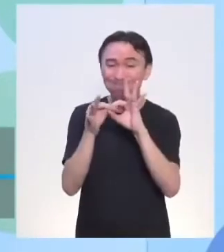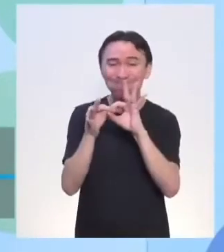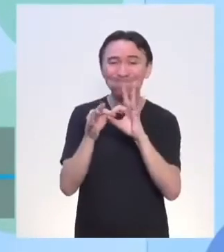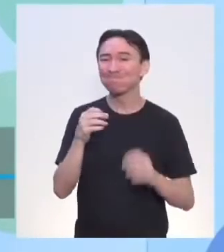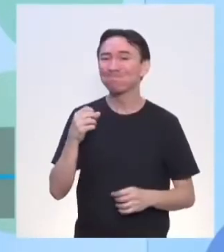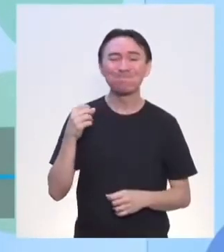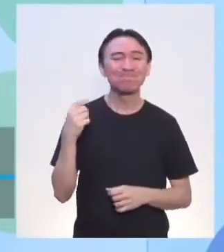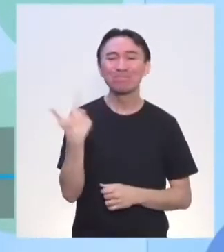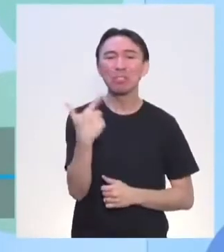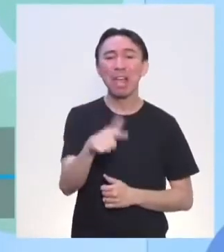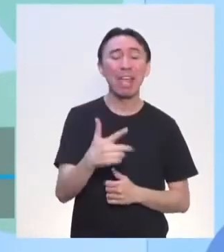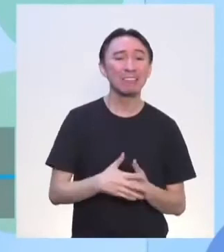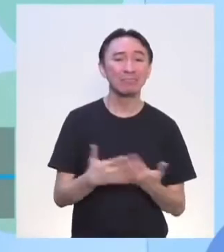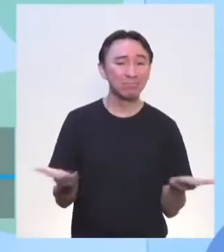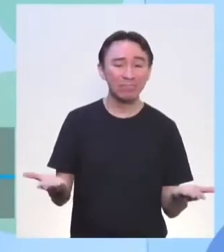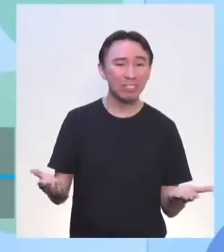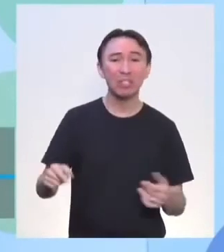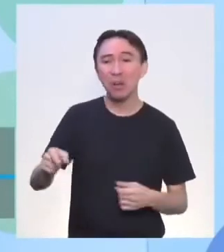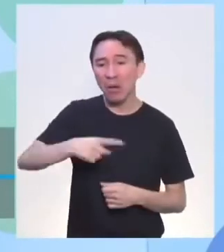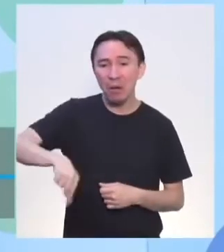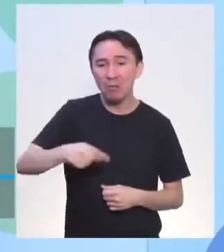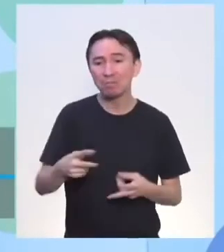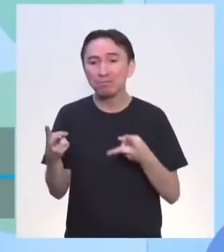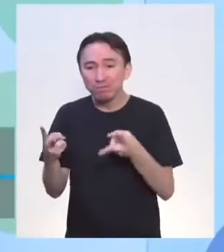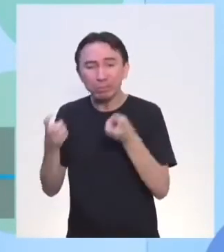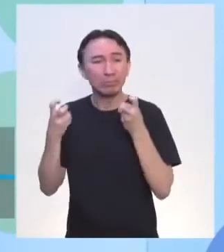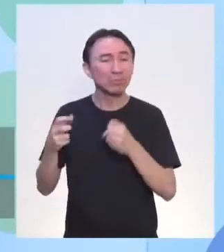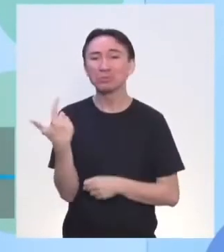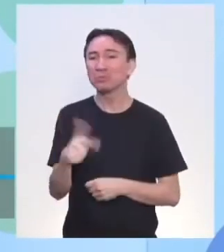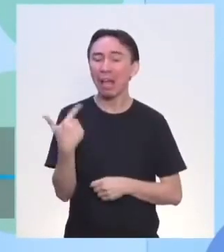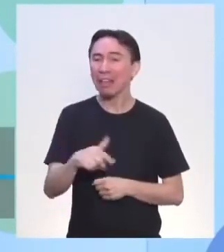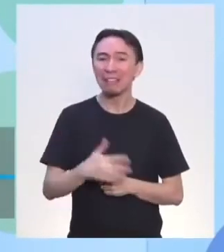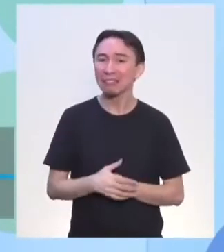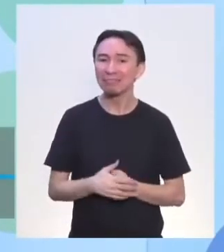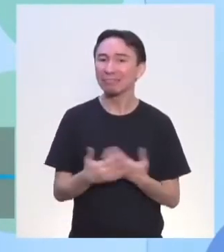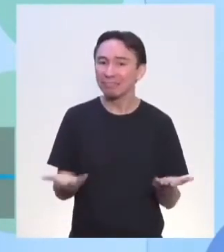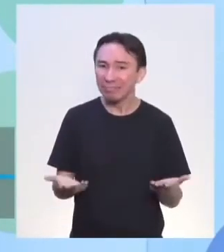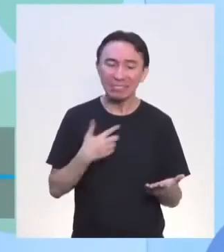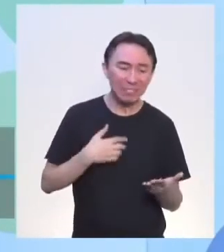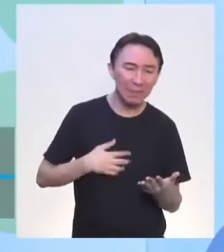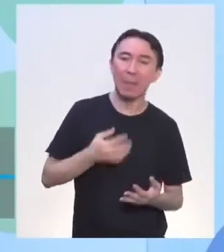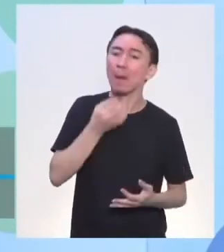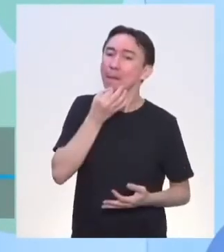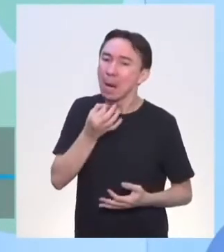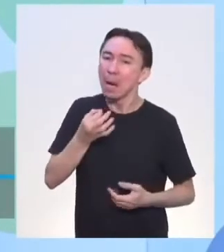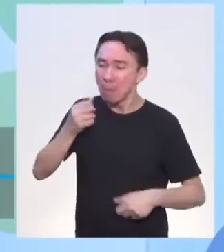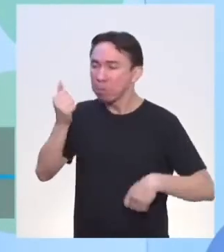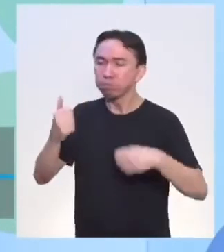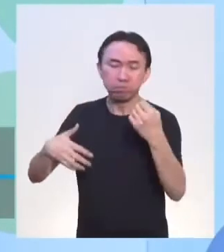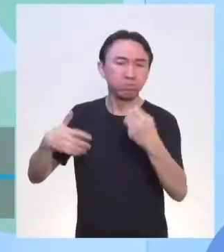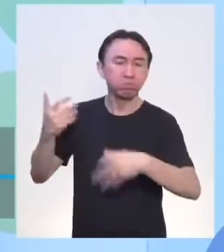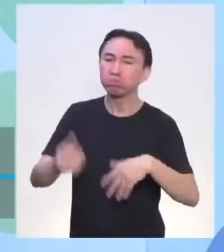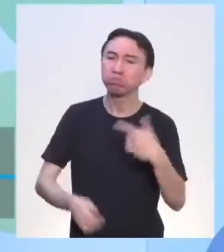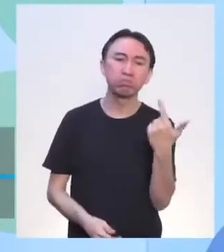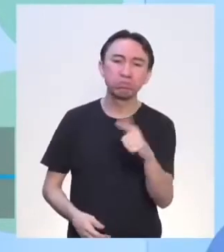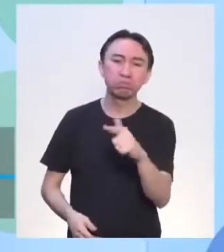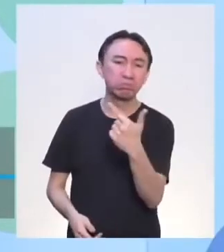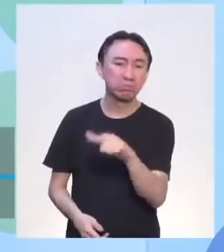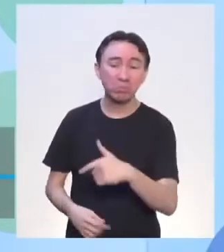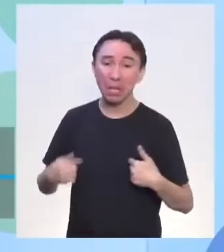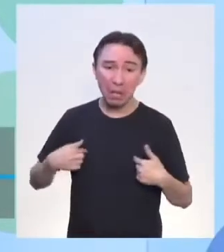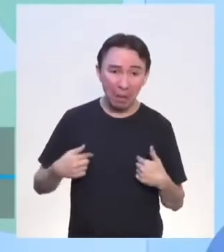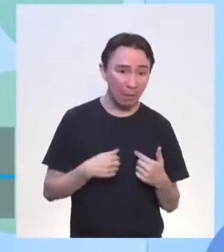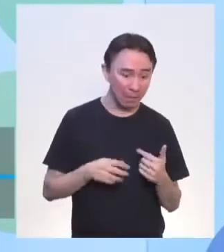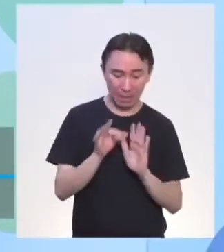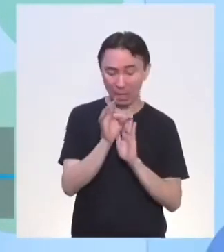aquela hierarquização. A gente não percebe um caminho percorrido aí de argumentos do autor. Então, se eu vou ler esse